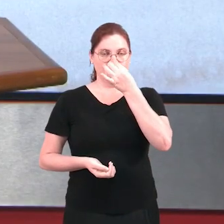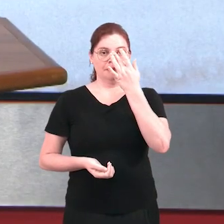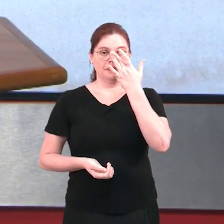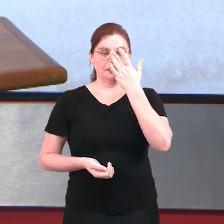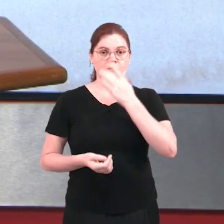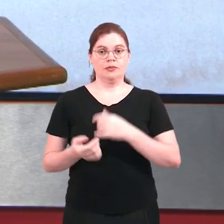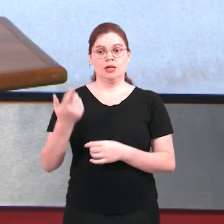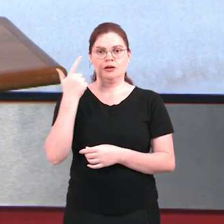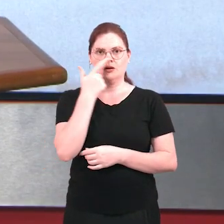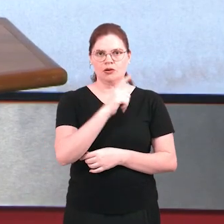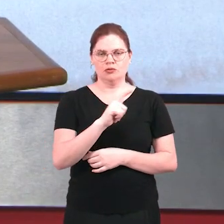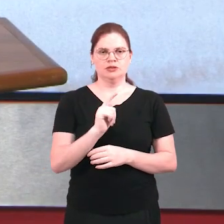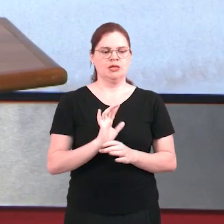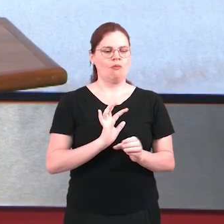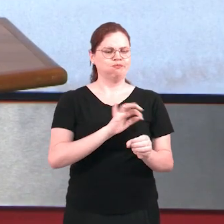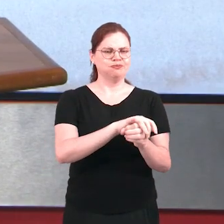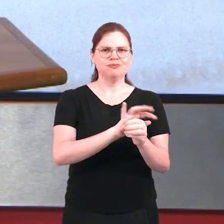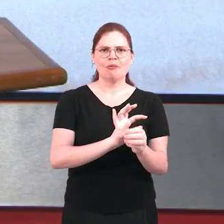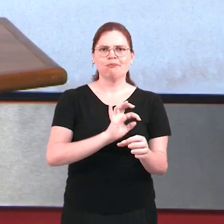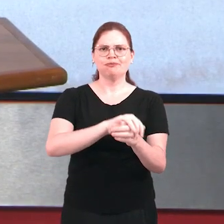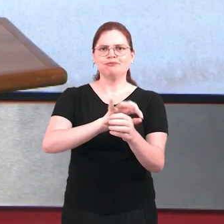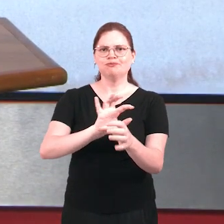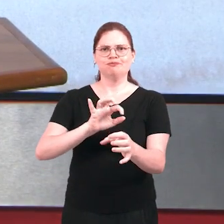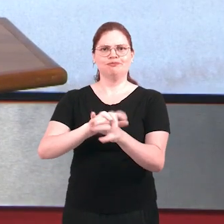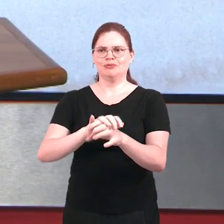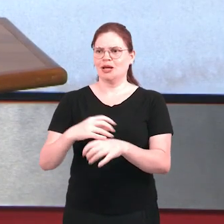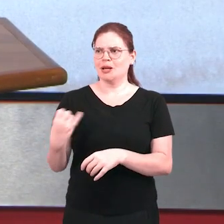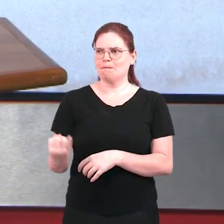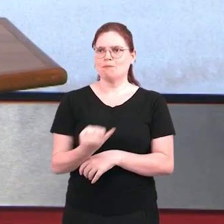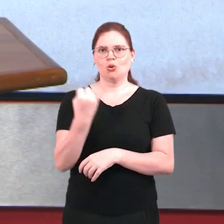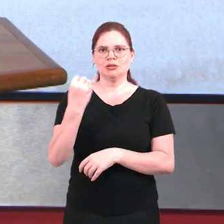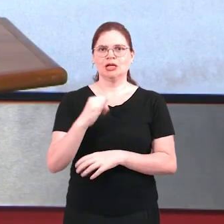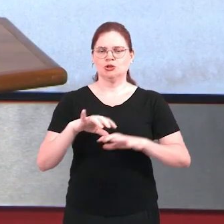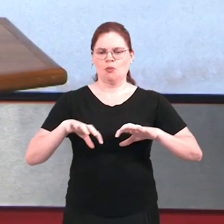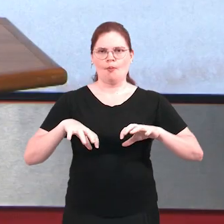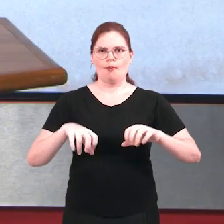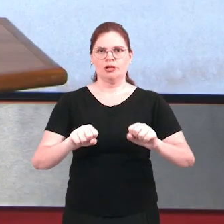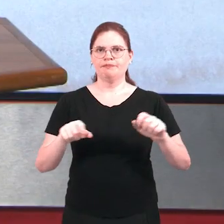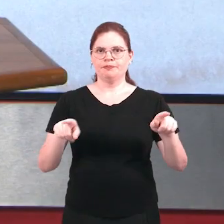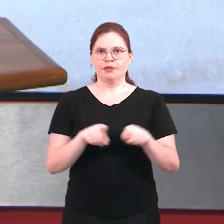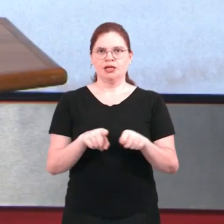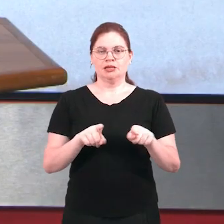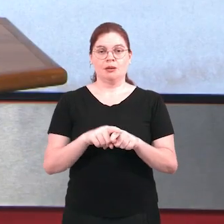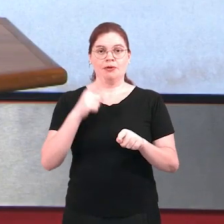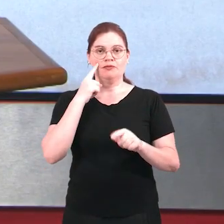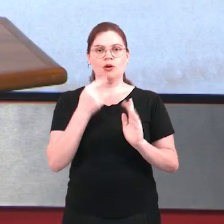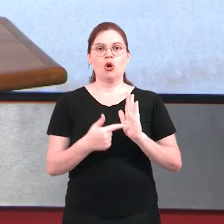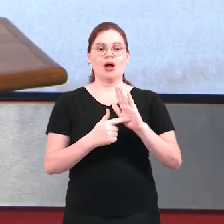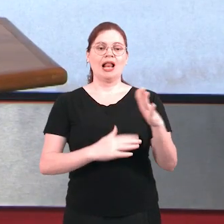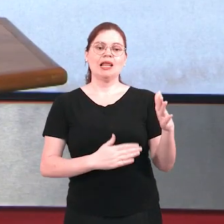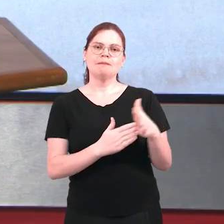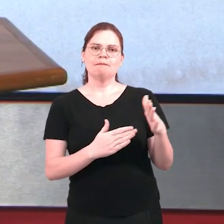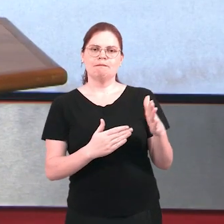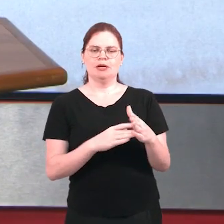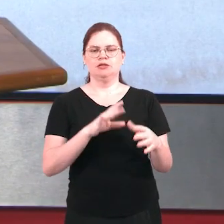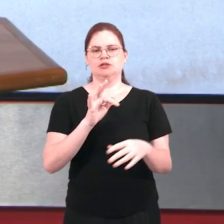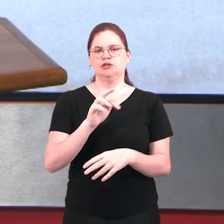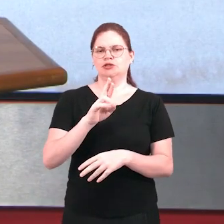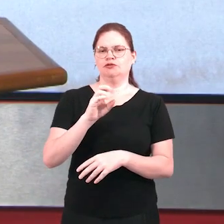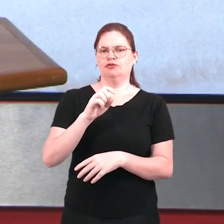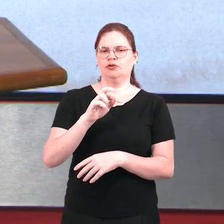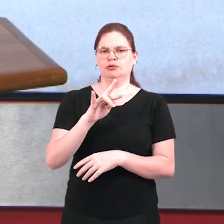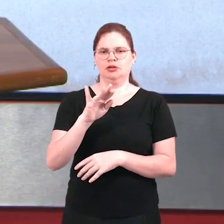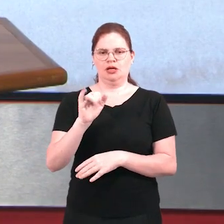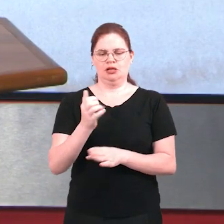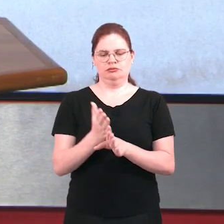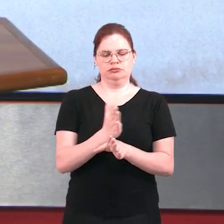Fez conquistas militares importantes, além de delimitar as fronteiras de Israel,